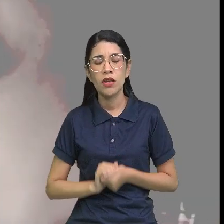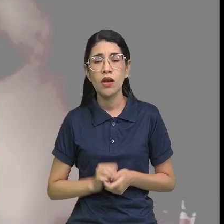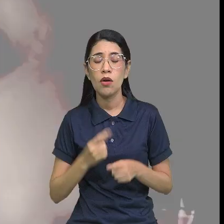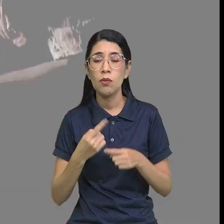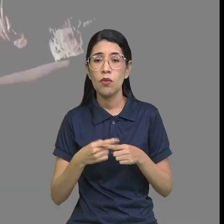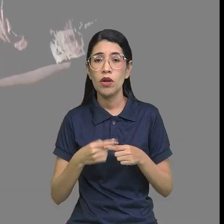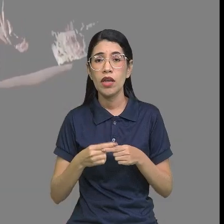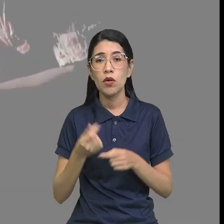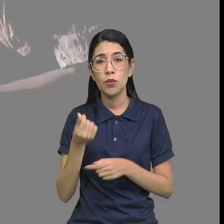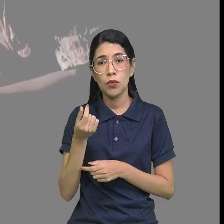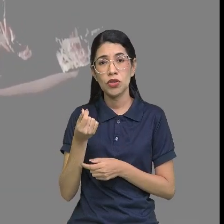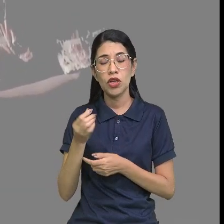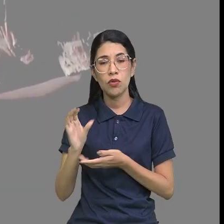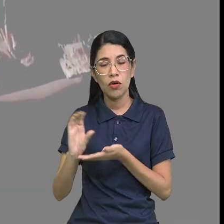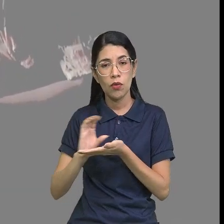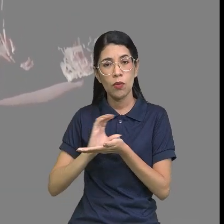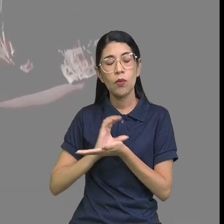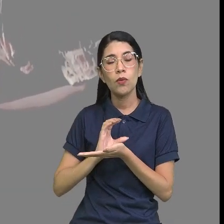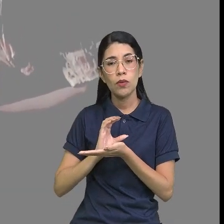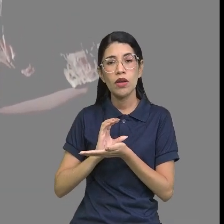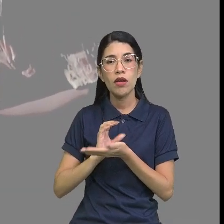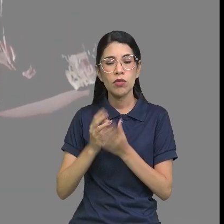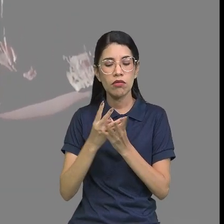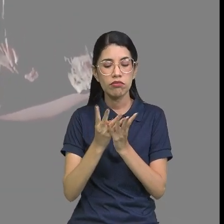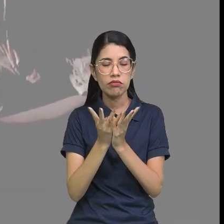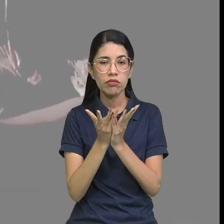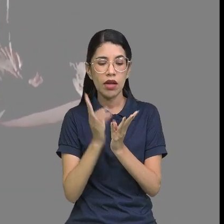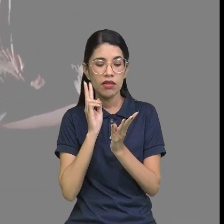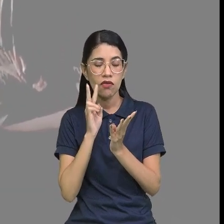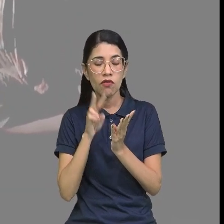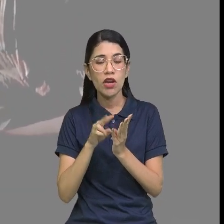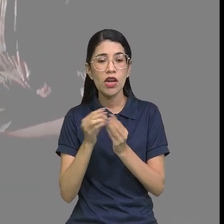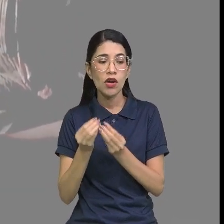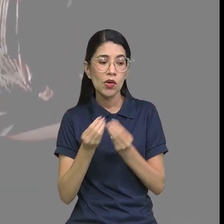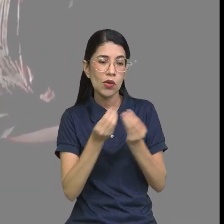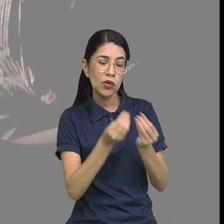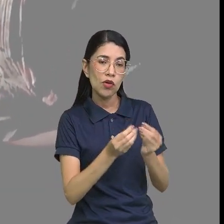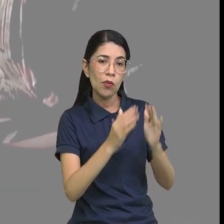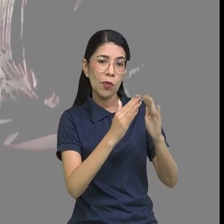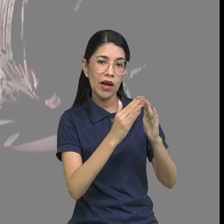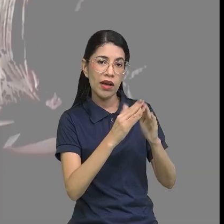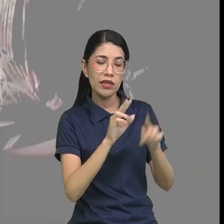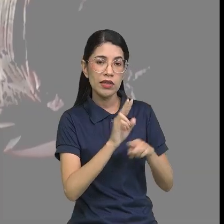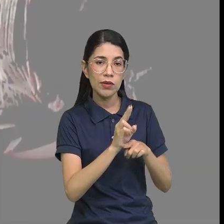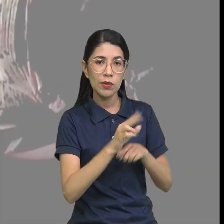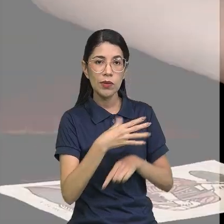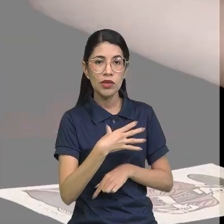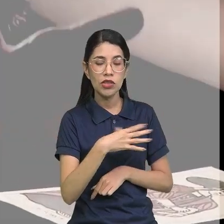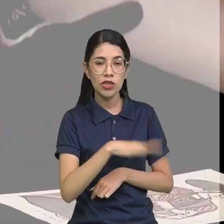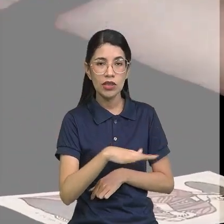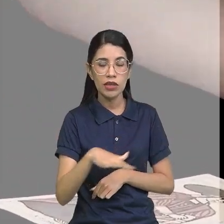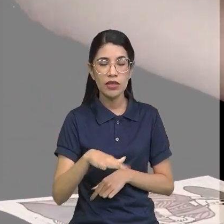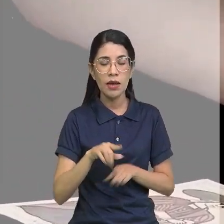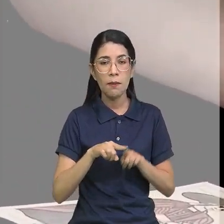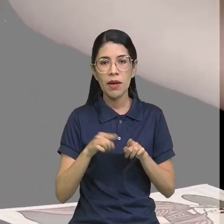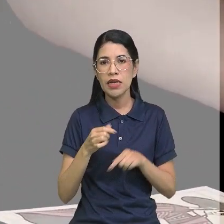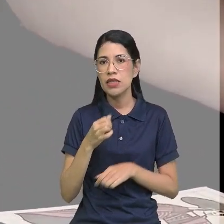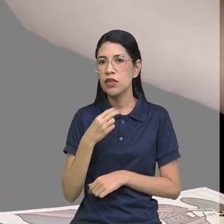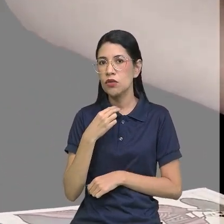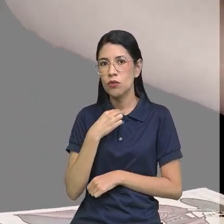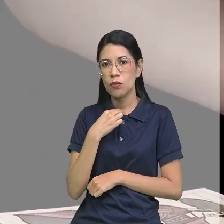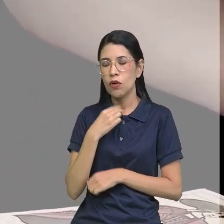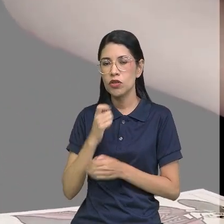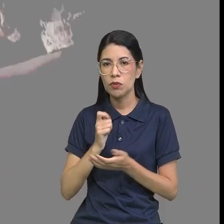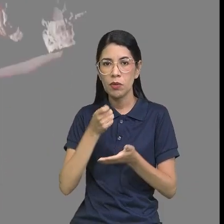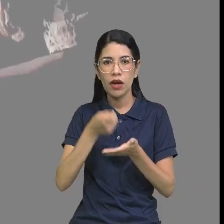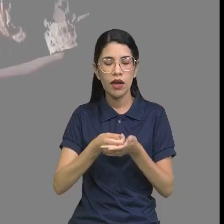o dinheiro que eu recebo das cartas, eu dou para um asilo de crianças. Mas se não puder,